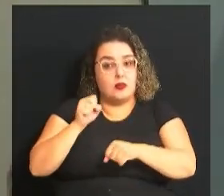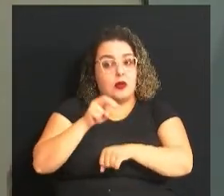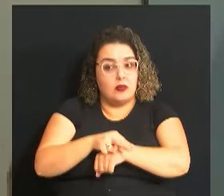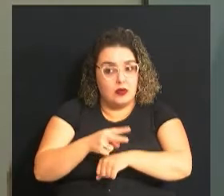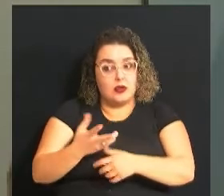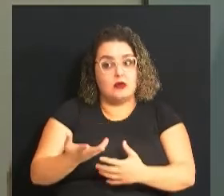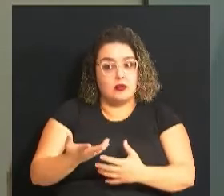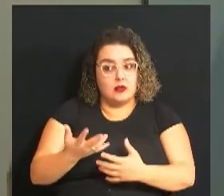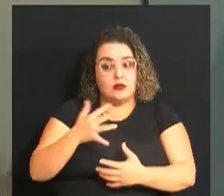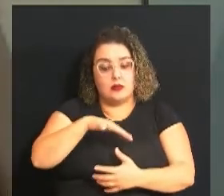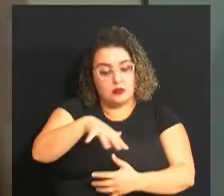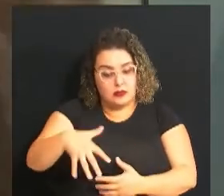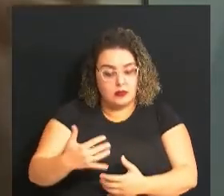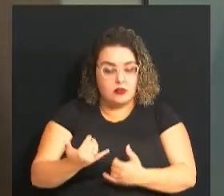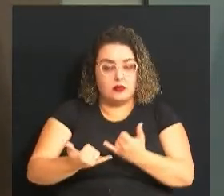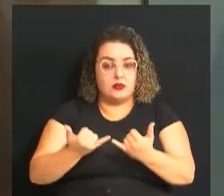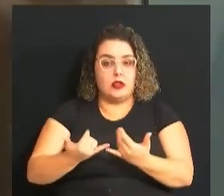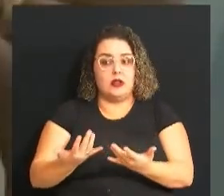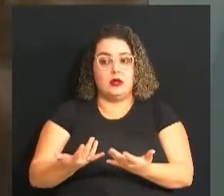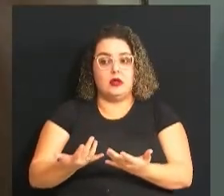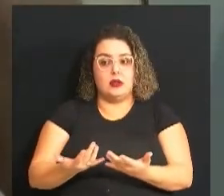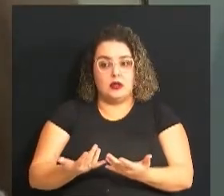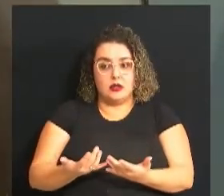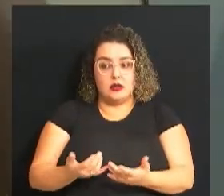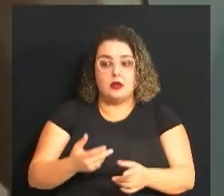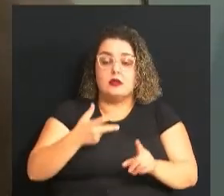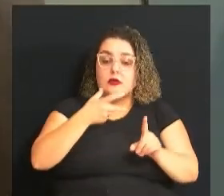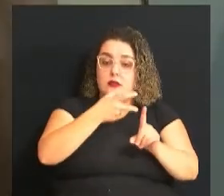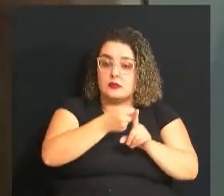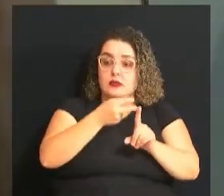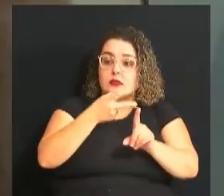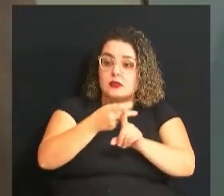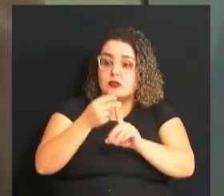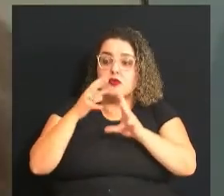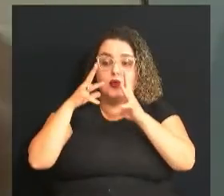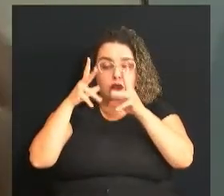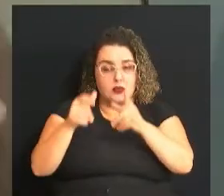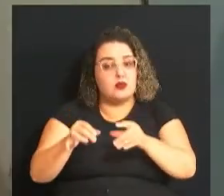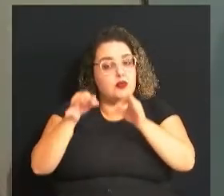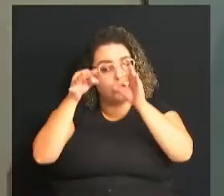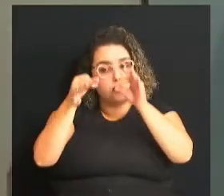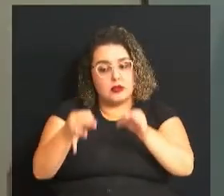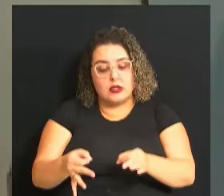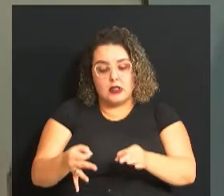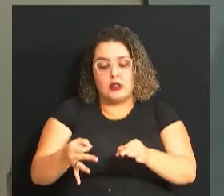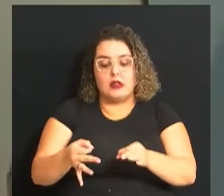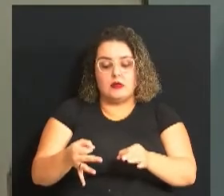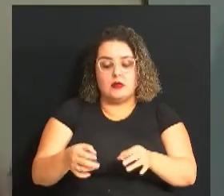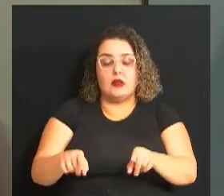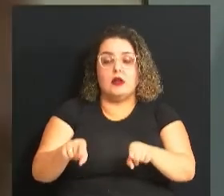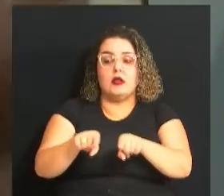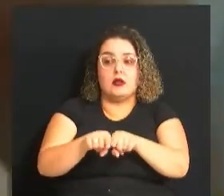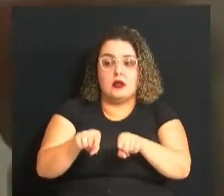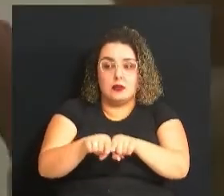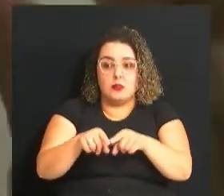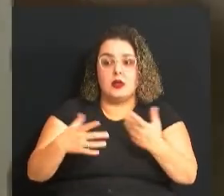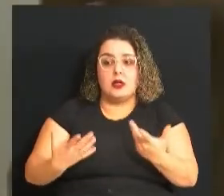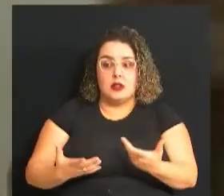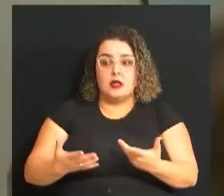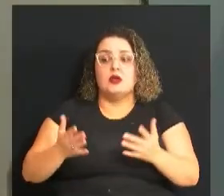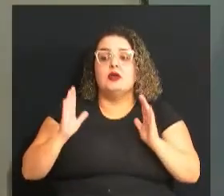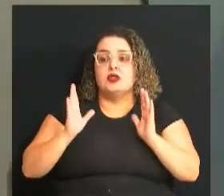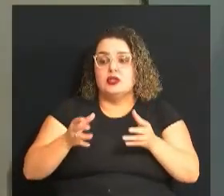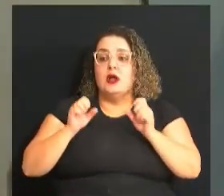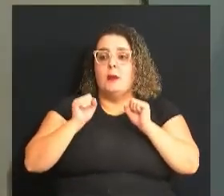superfície do brinquedo. Está com a vacina, as vacinas todas em dia, inclusive aquelas que já podem vacinar